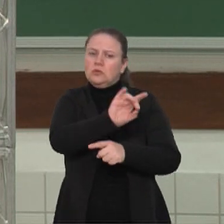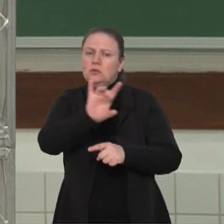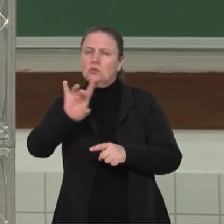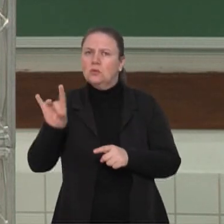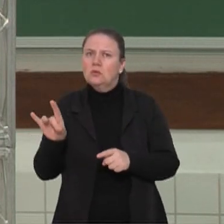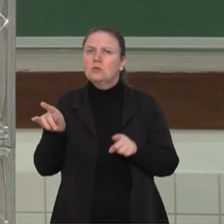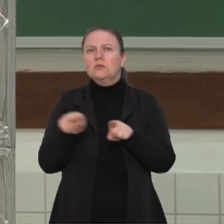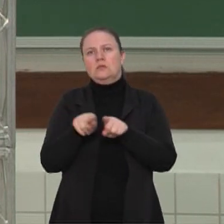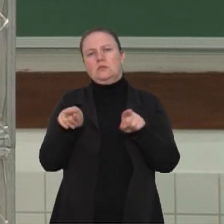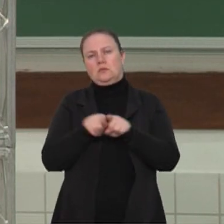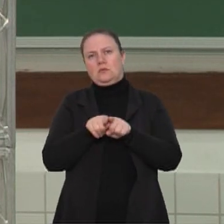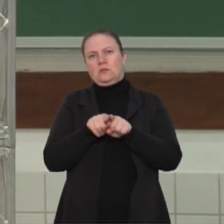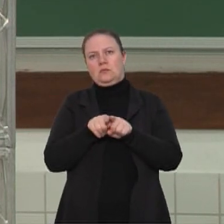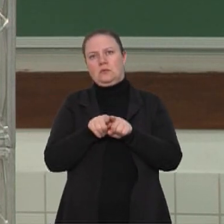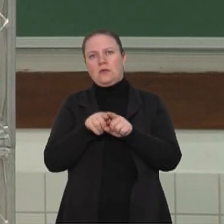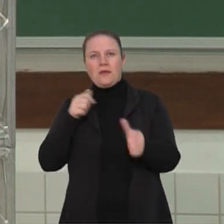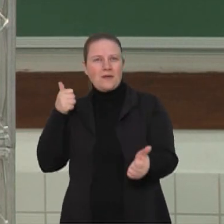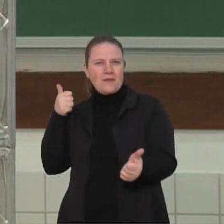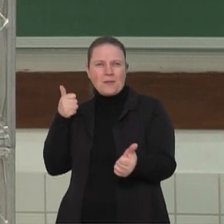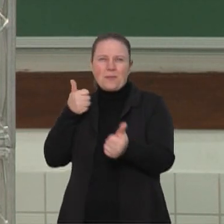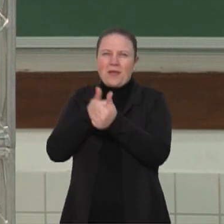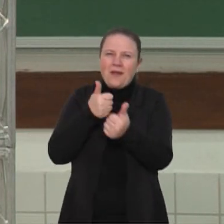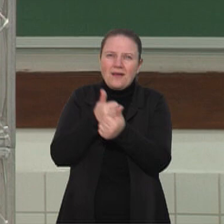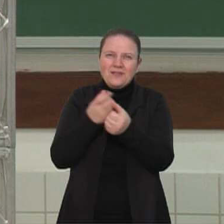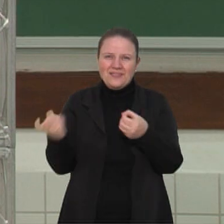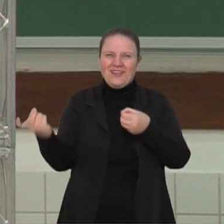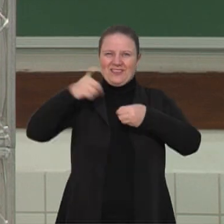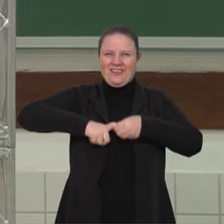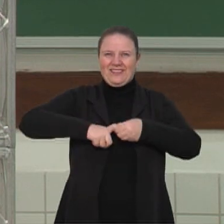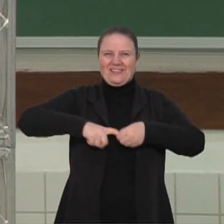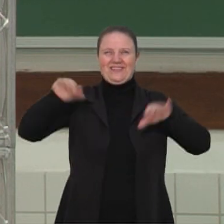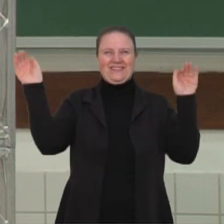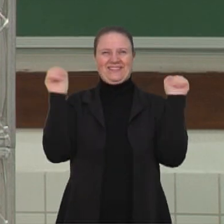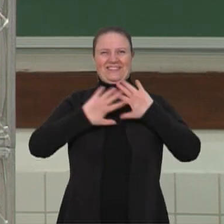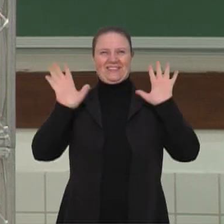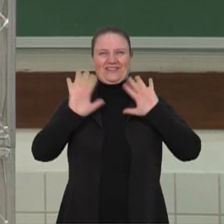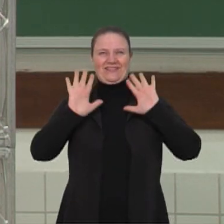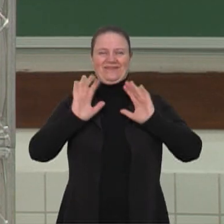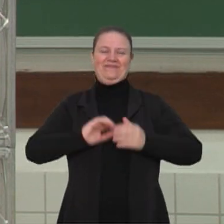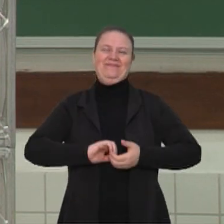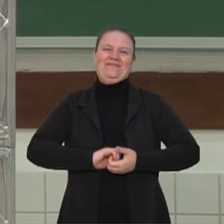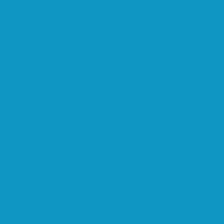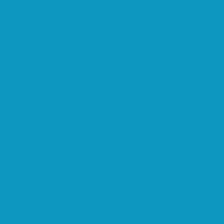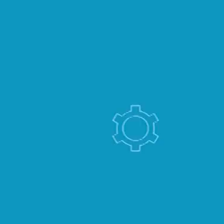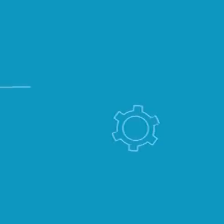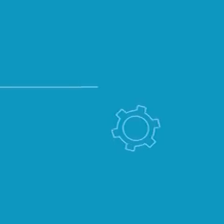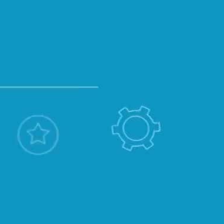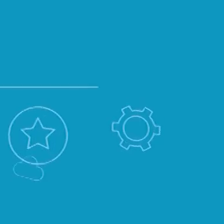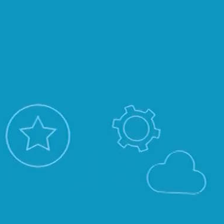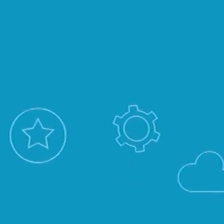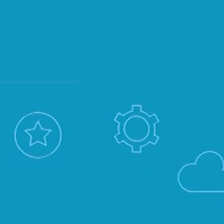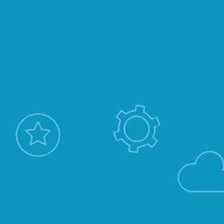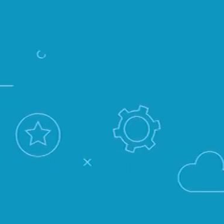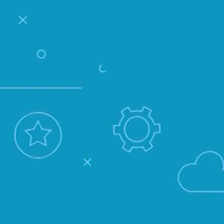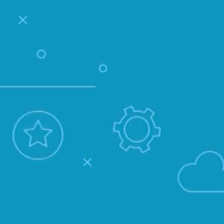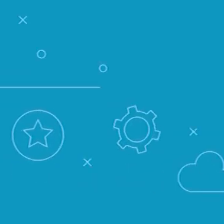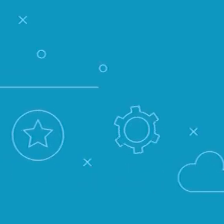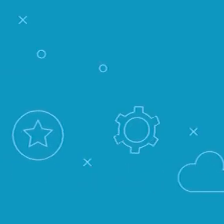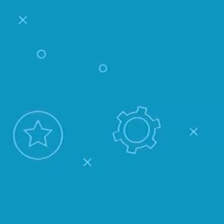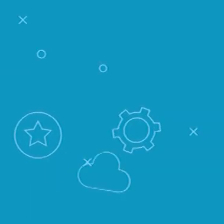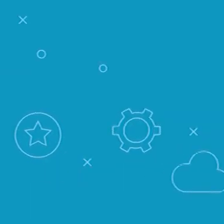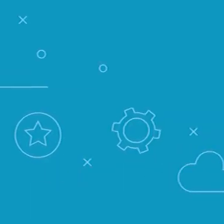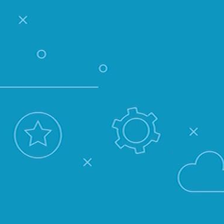desculpe, e em breve nós retornaremos.